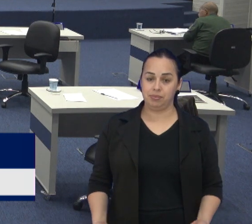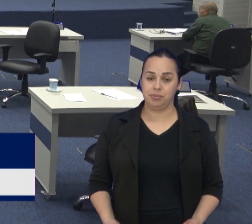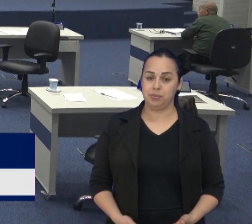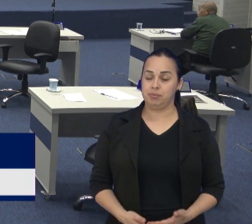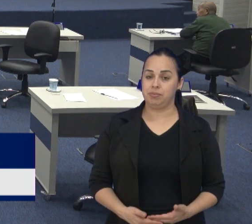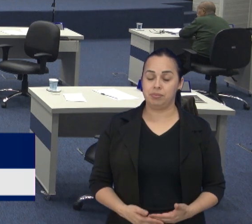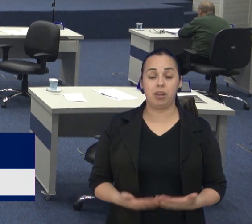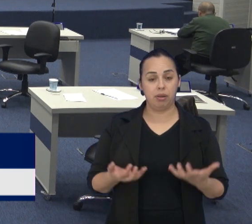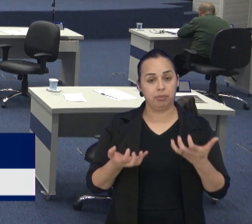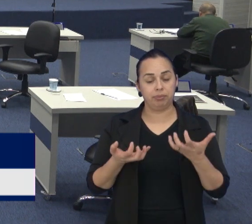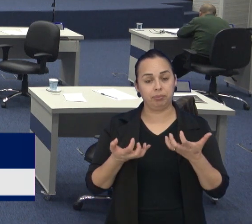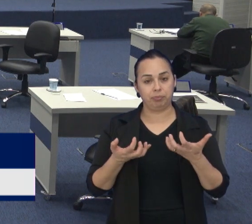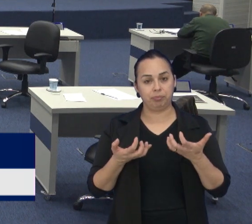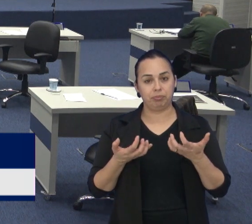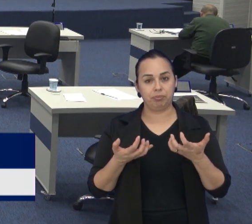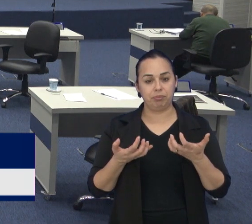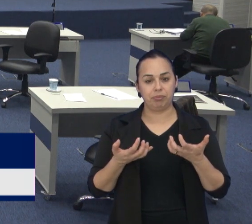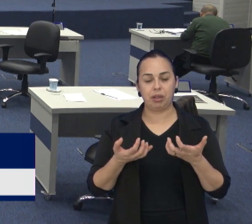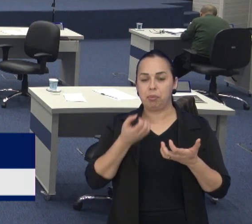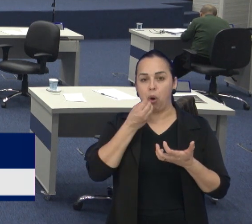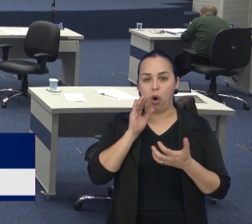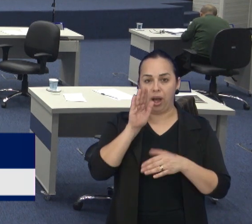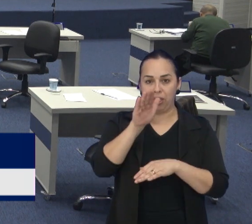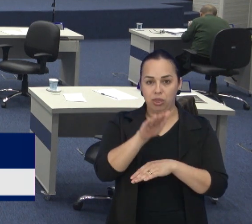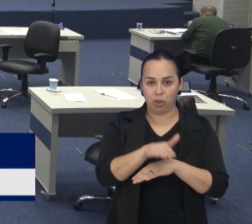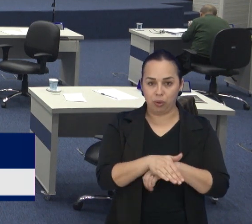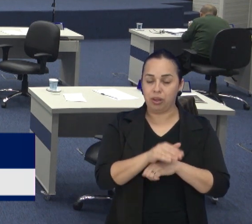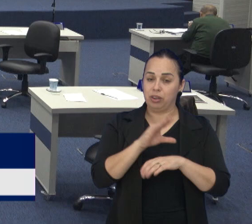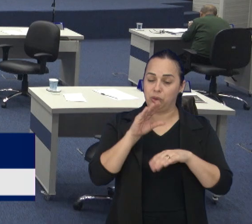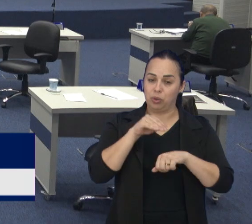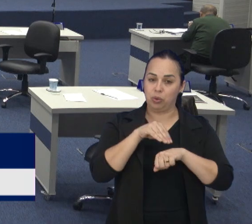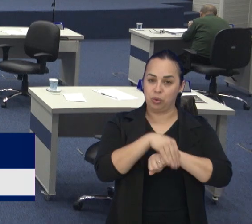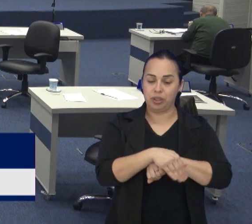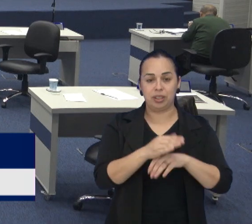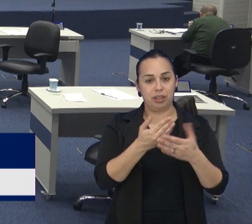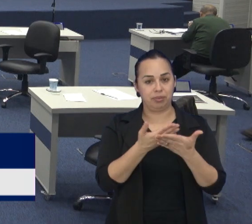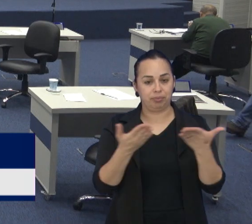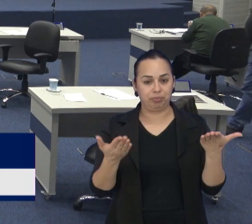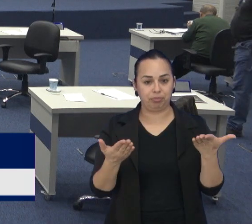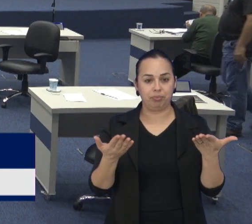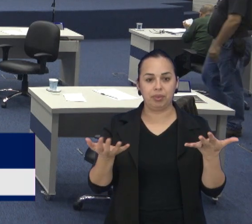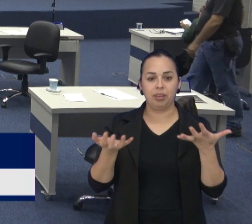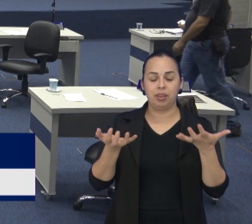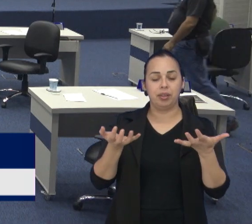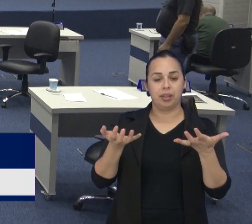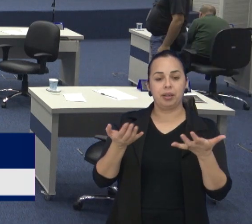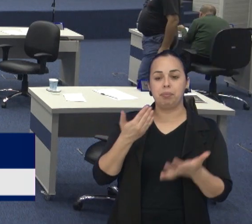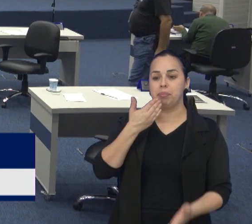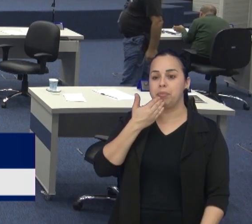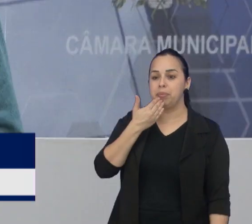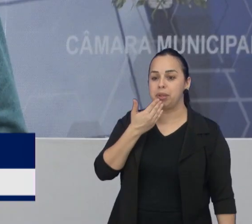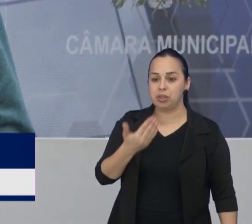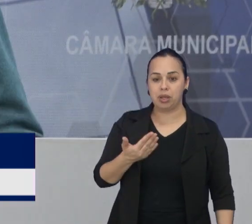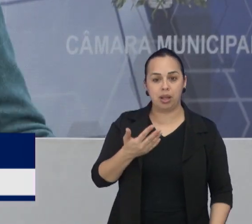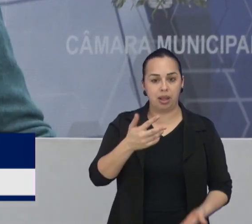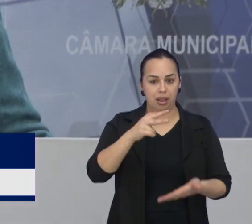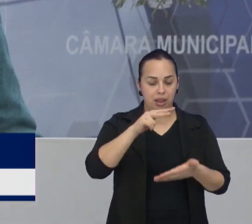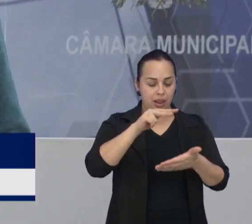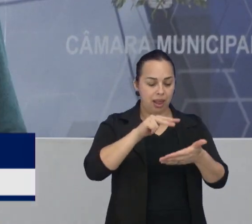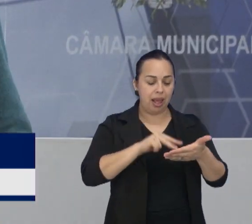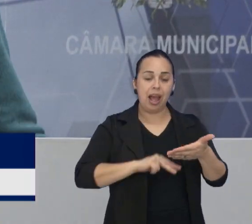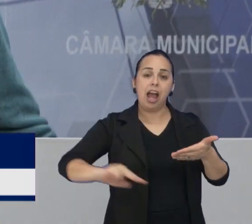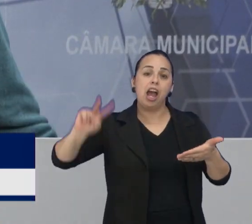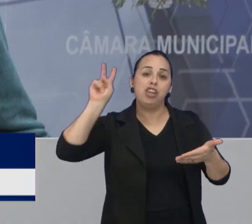Eu queria aqui, boa noite a todos, eu queria pedir aqui para os meus pares ler com atenção essa